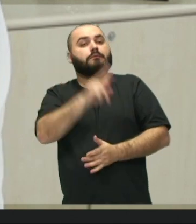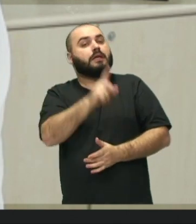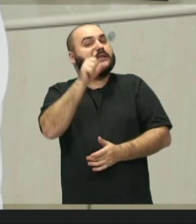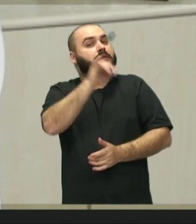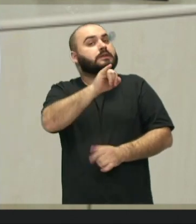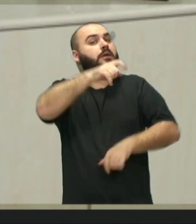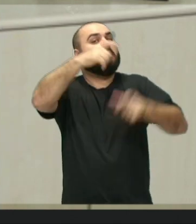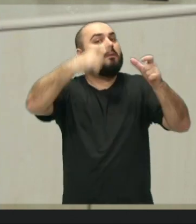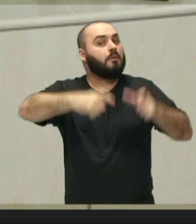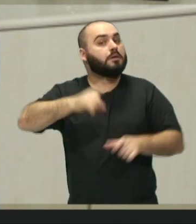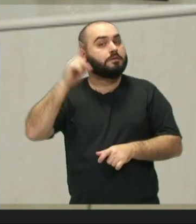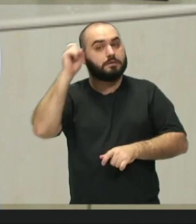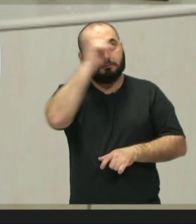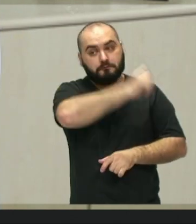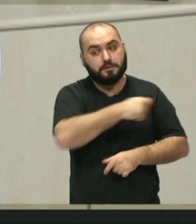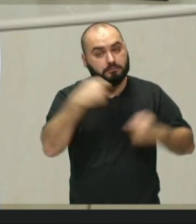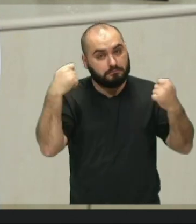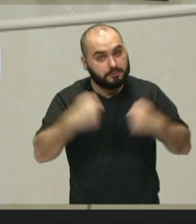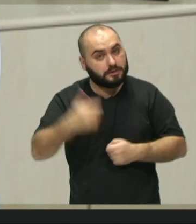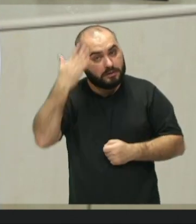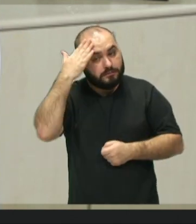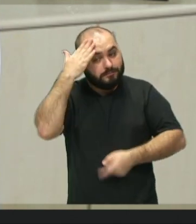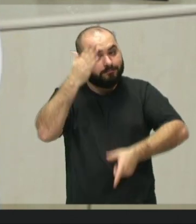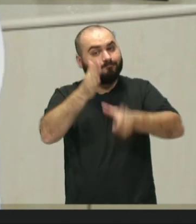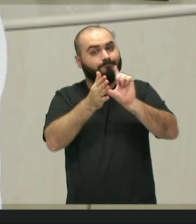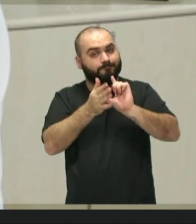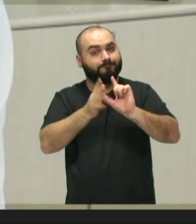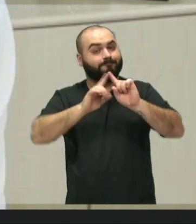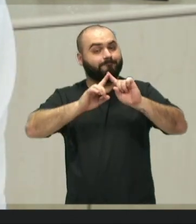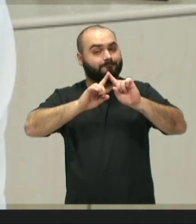urbana, mas a gente